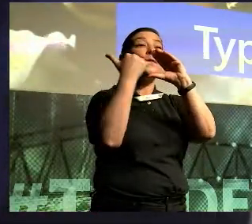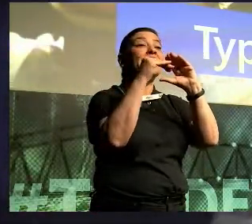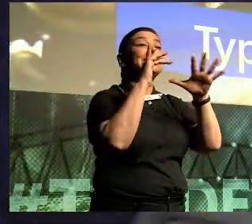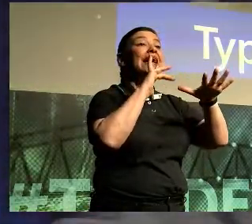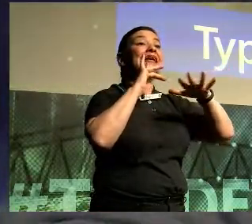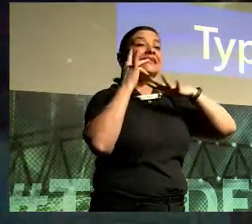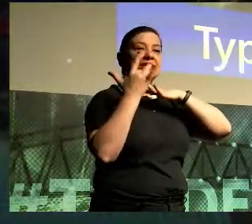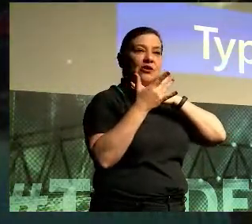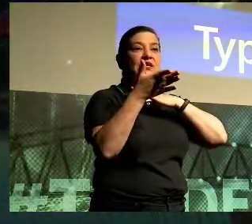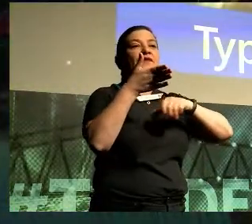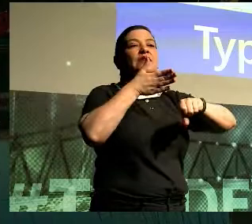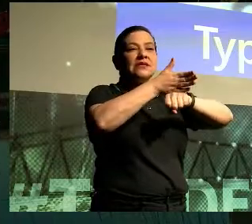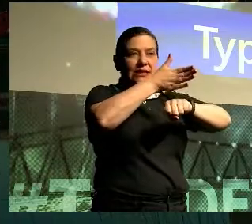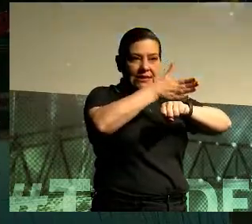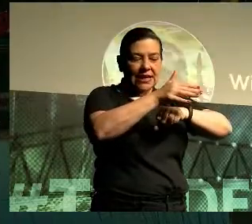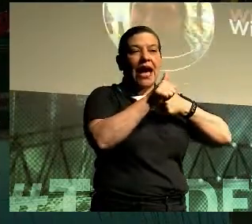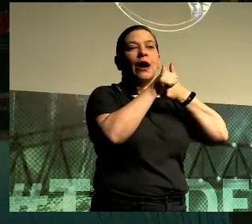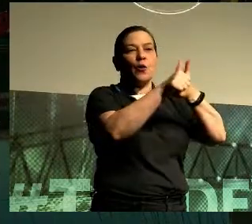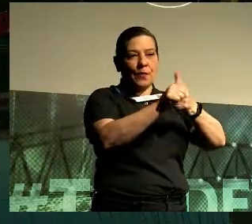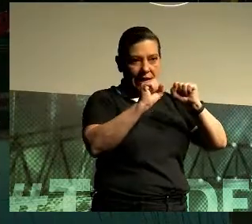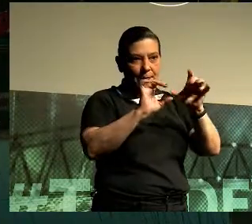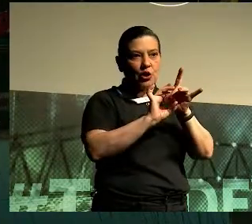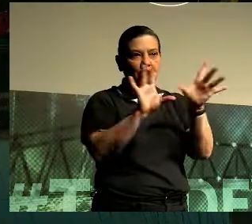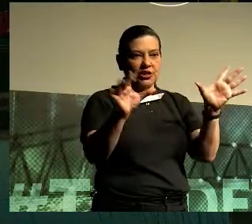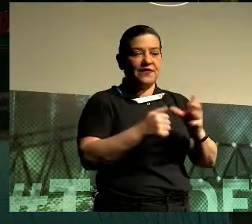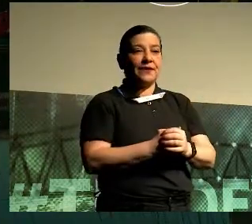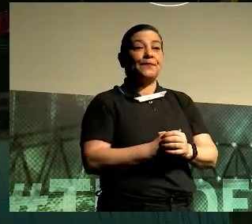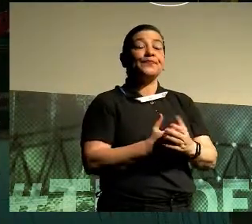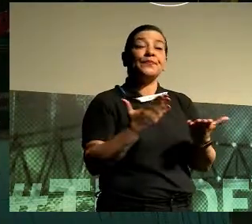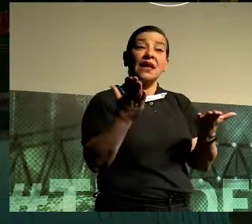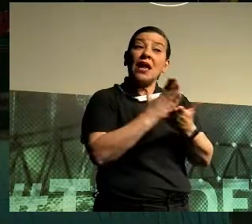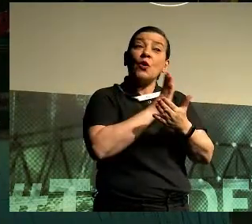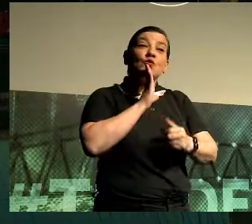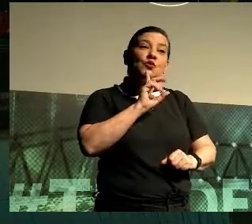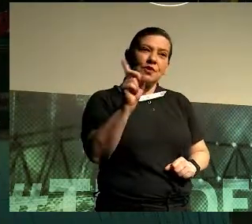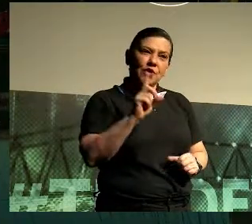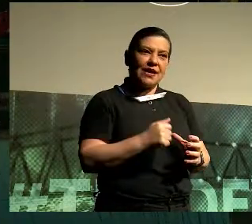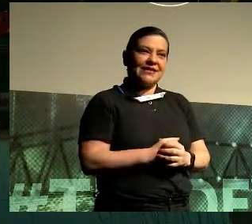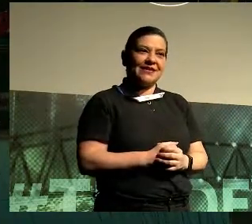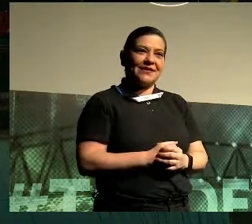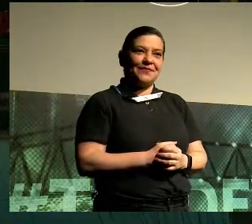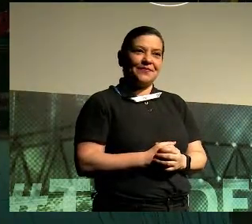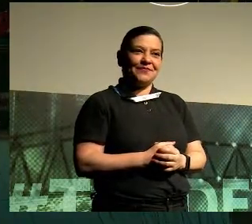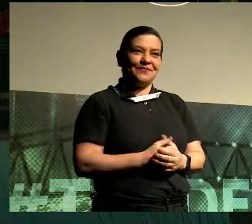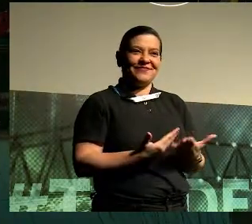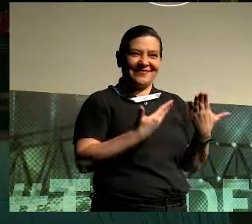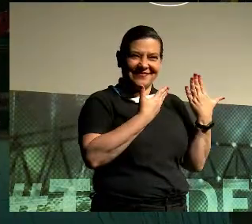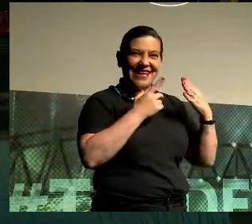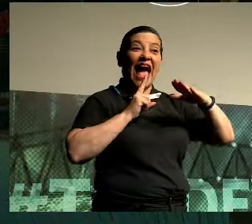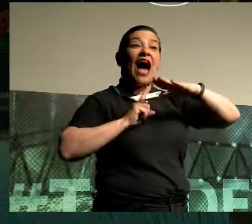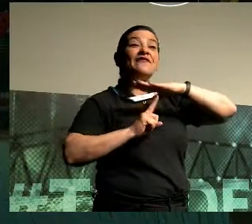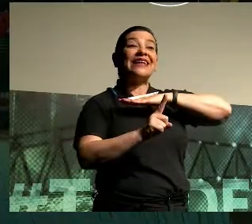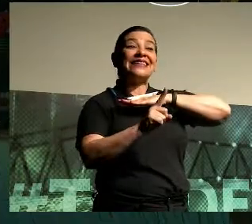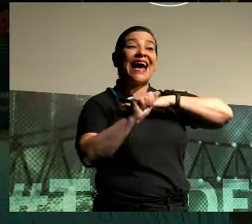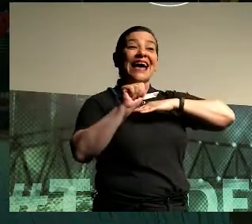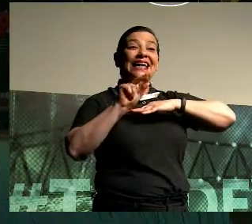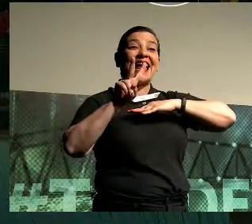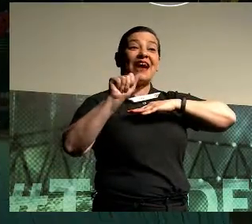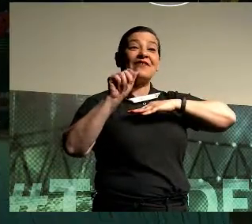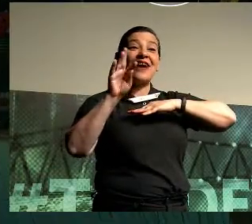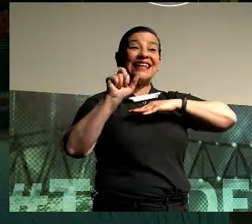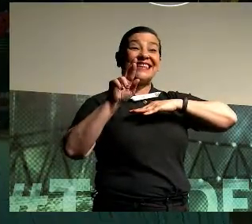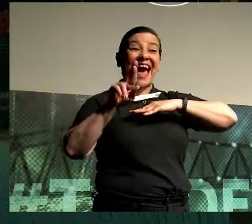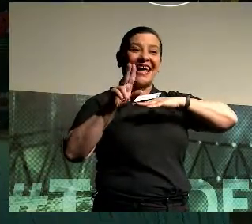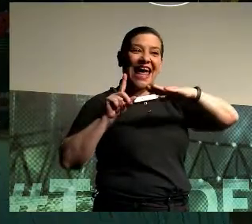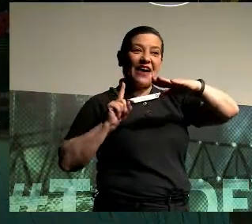com calma. Antes de tudo, para quem não me conhece, talvez alguns de vocês me conheçam por esse avatar um pouco diferente aqui, eu mudei um